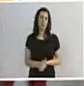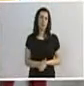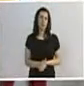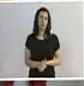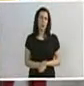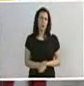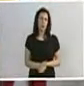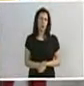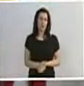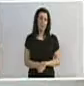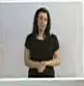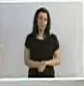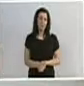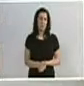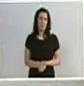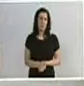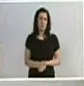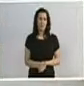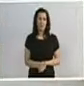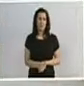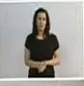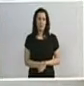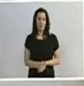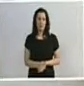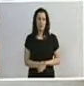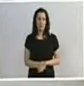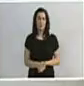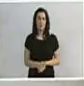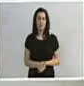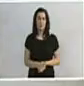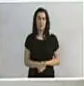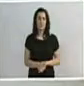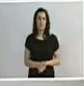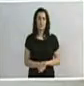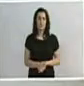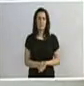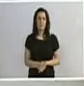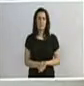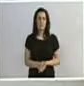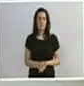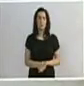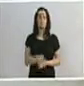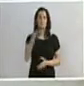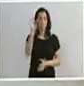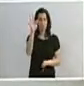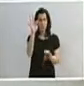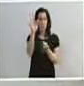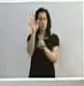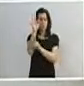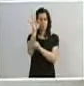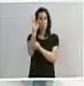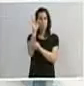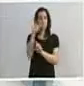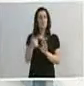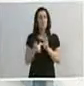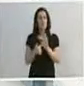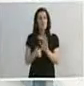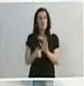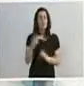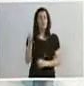lançar as imagens ali. Ela é uma pequena demonstração, as imagens, vereador Beto Ribes, daquilo que é importante